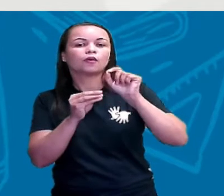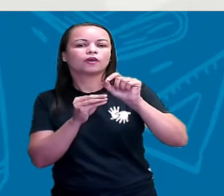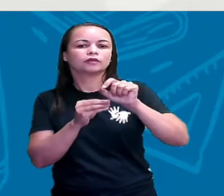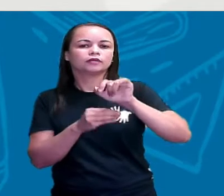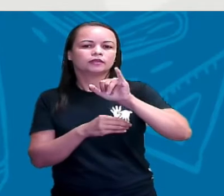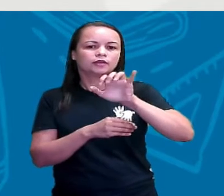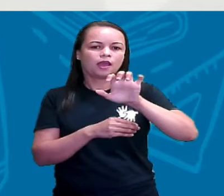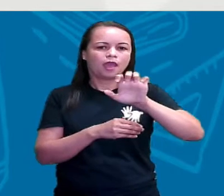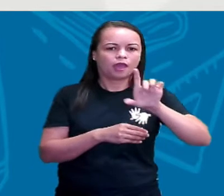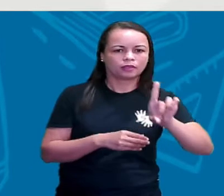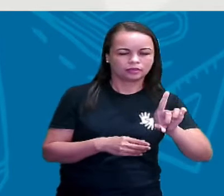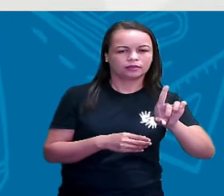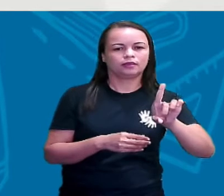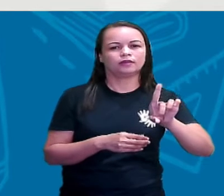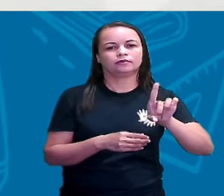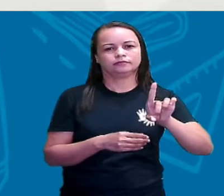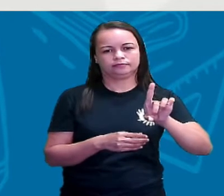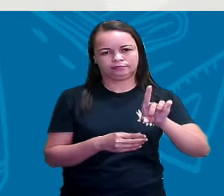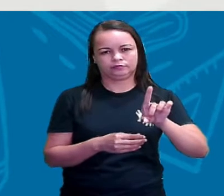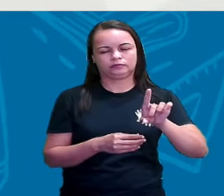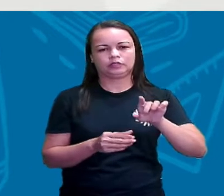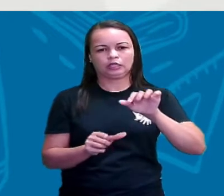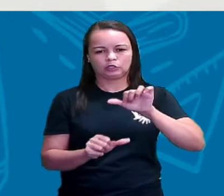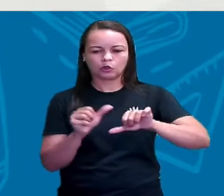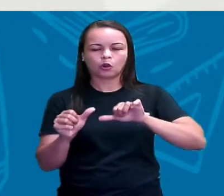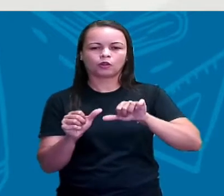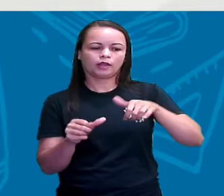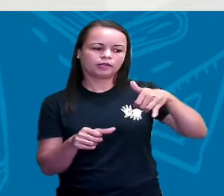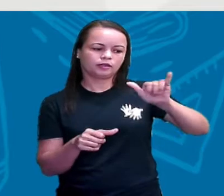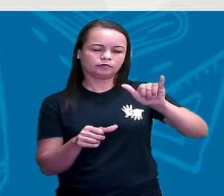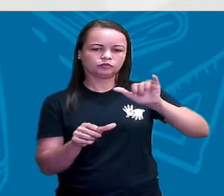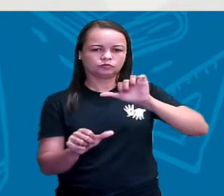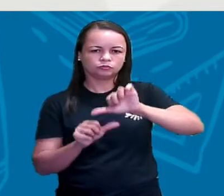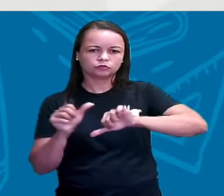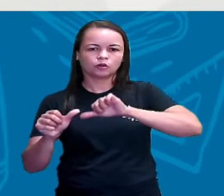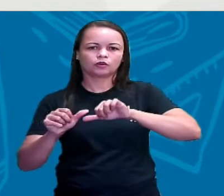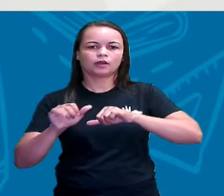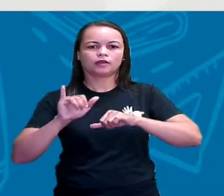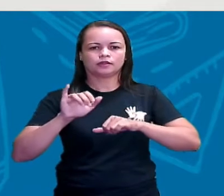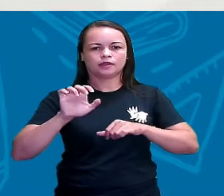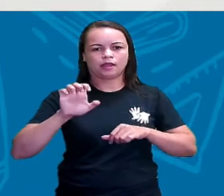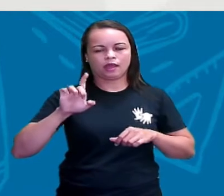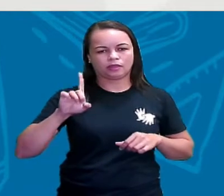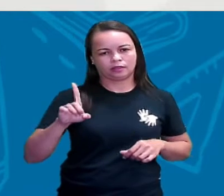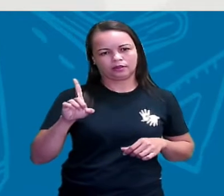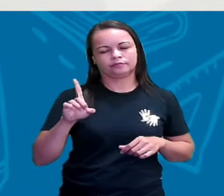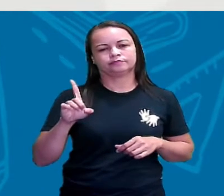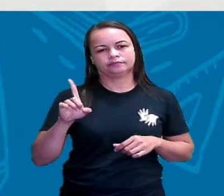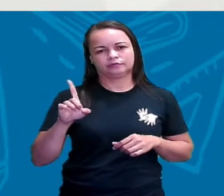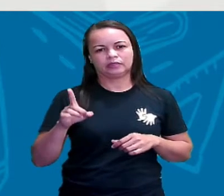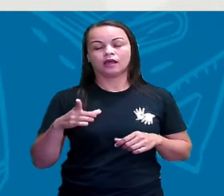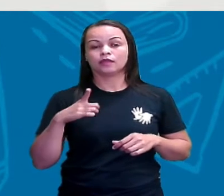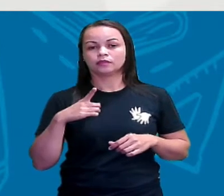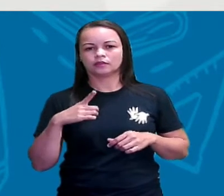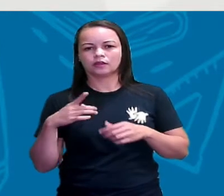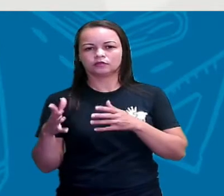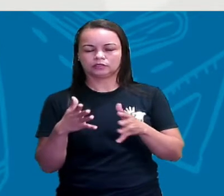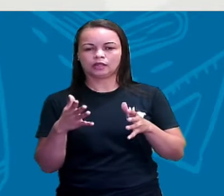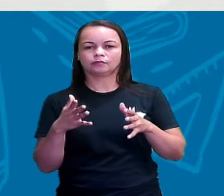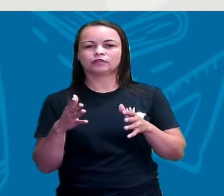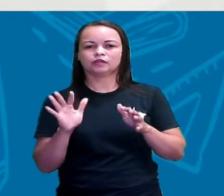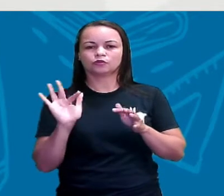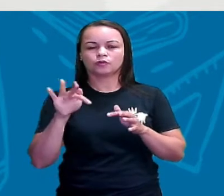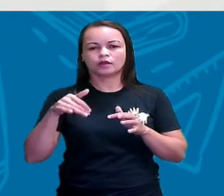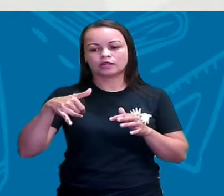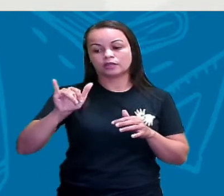Y, ficará IED. Então, a gente tem exemplo como study. Então, nós temos terminados em Y aí,